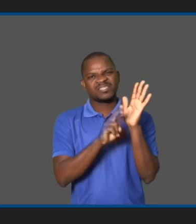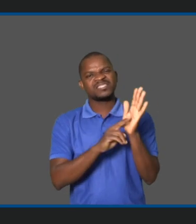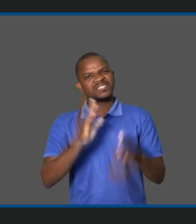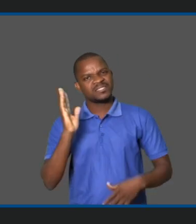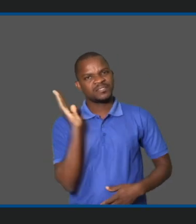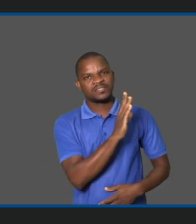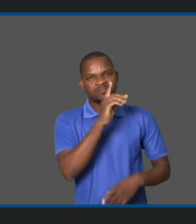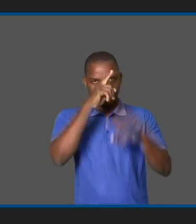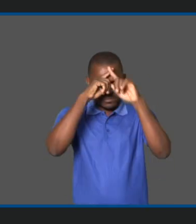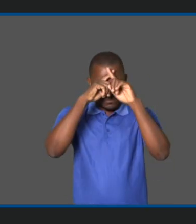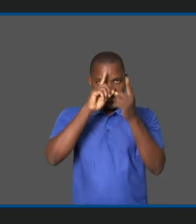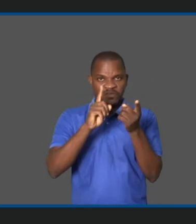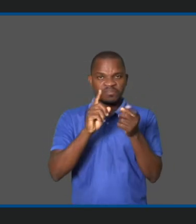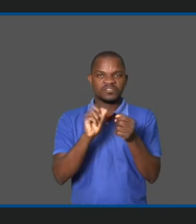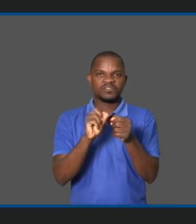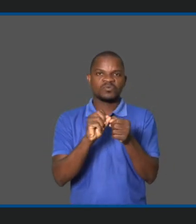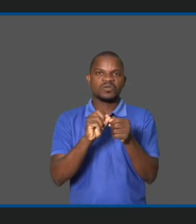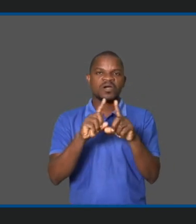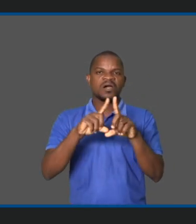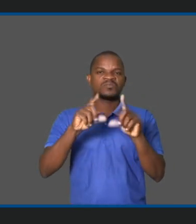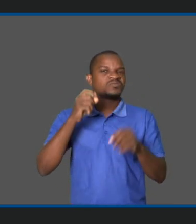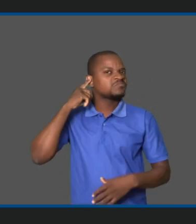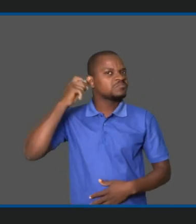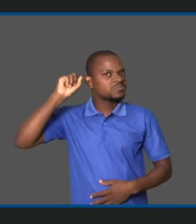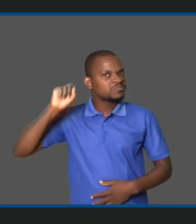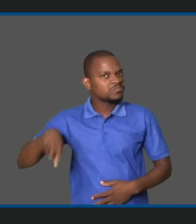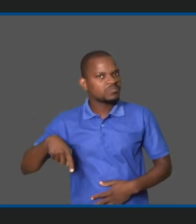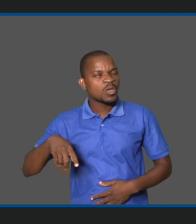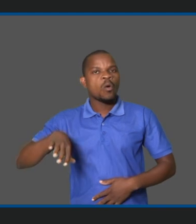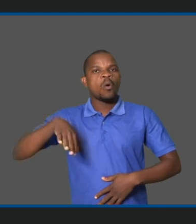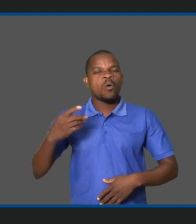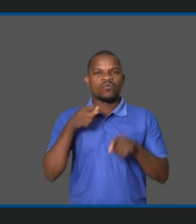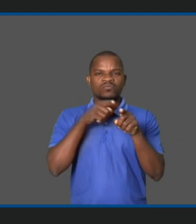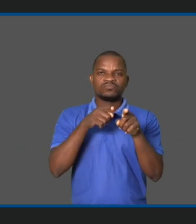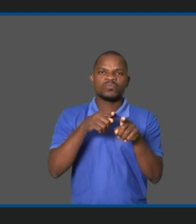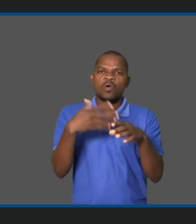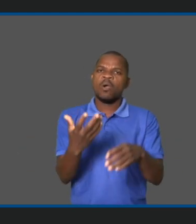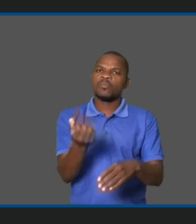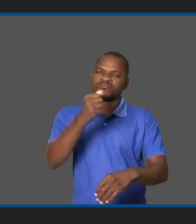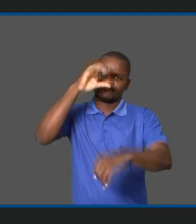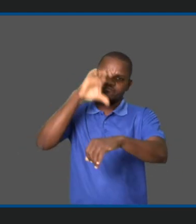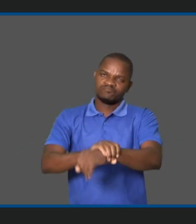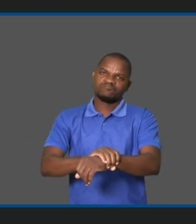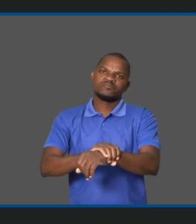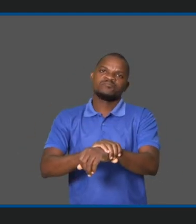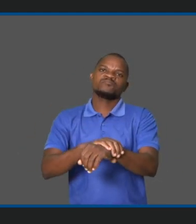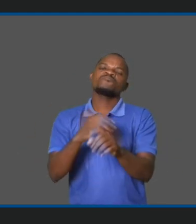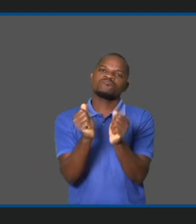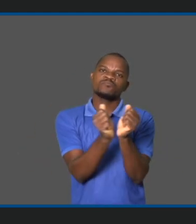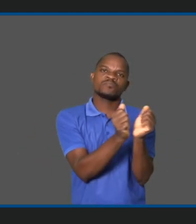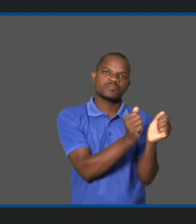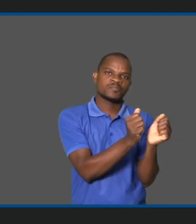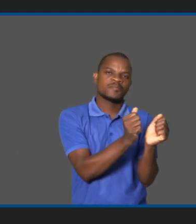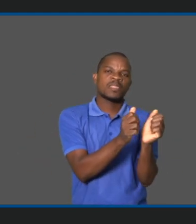insultou a polícia. Tem a condição de poder ter aquele indivíduo e seguir sem violar os direitos do mesmo. Quer dizer,